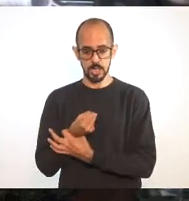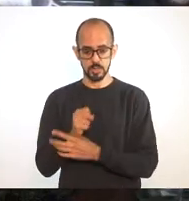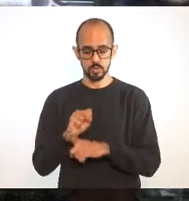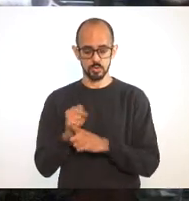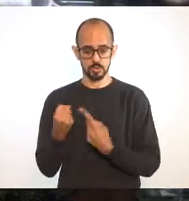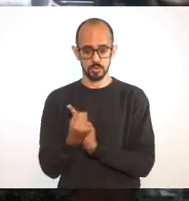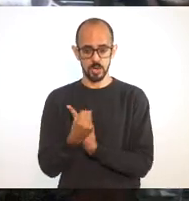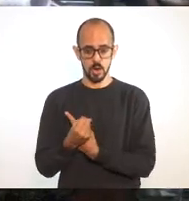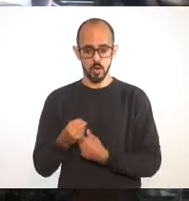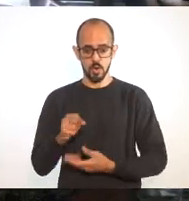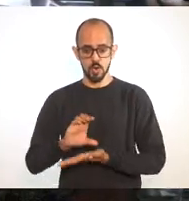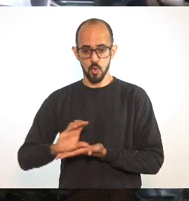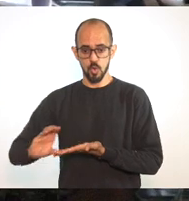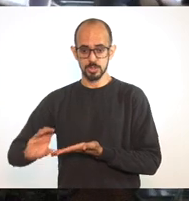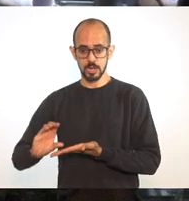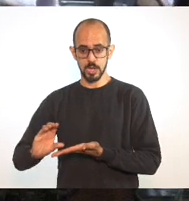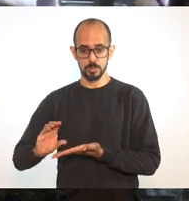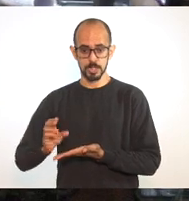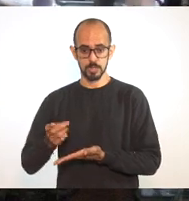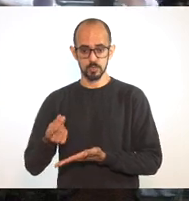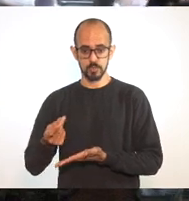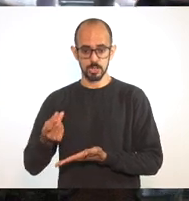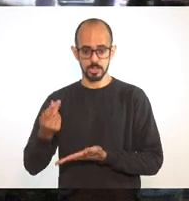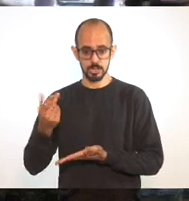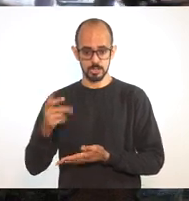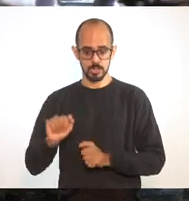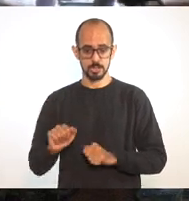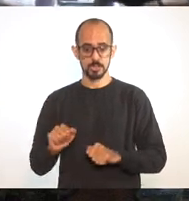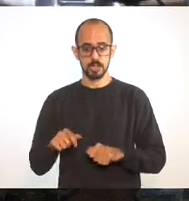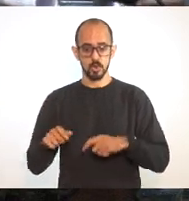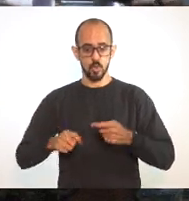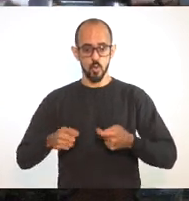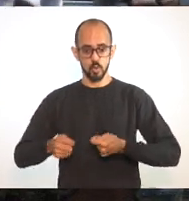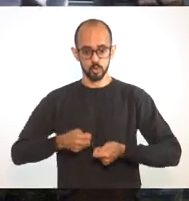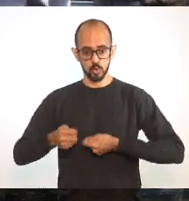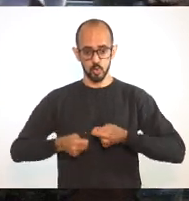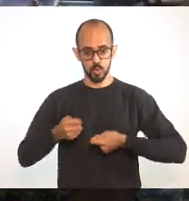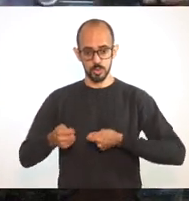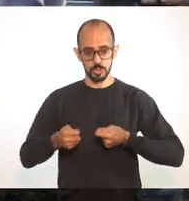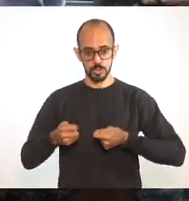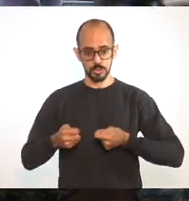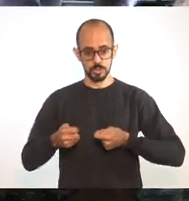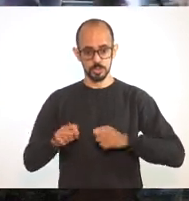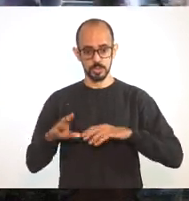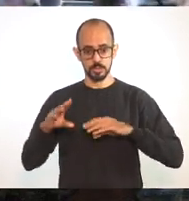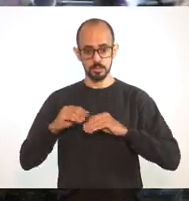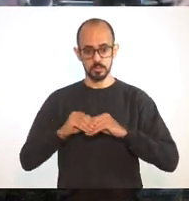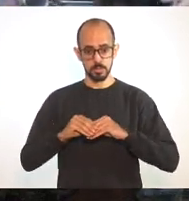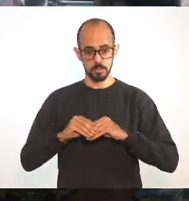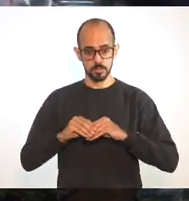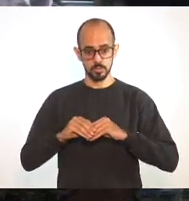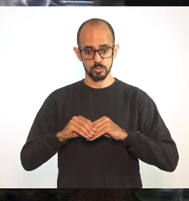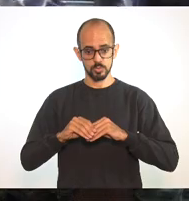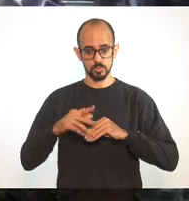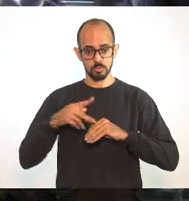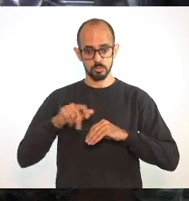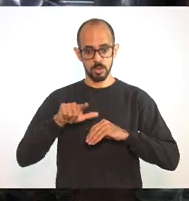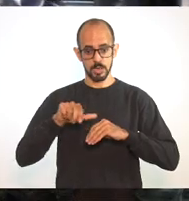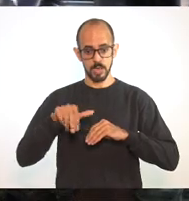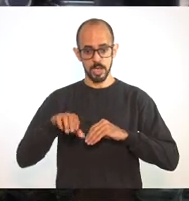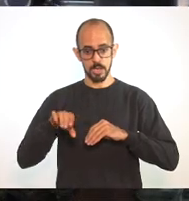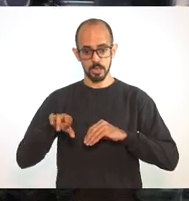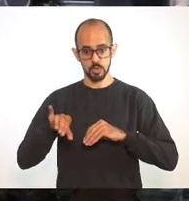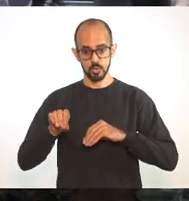Orçamento, Finanças, Fiscalização Financeira e Controle, as emendas de plenário. Pela Comissão de